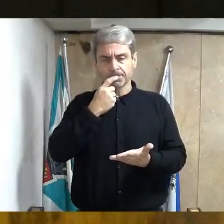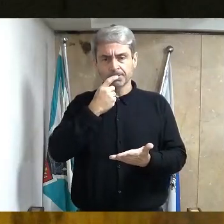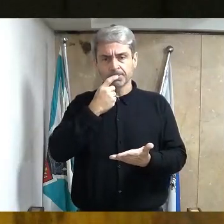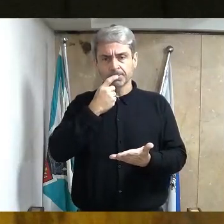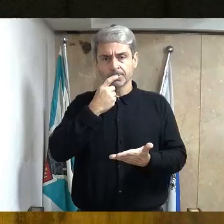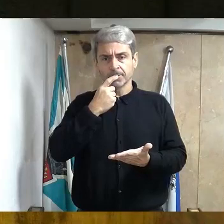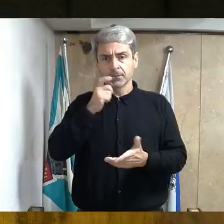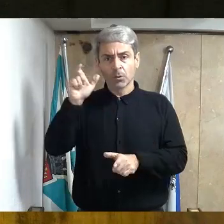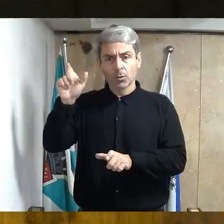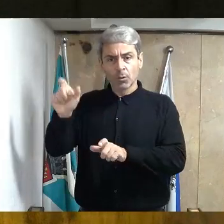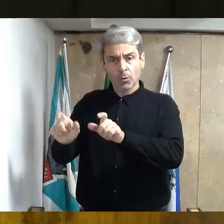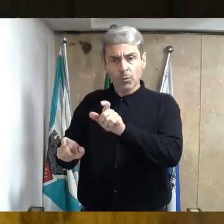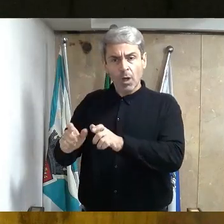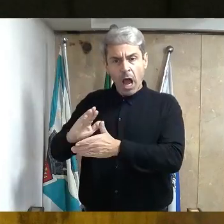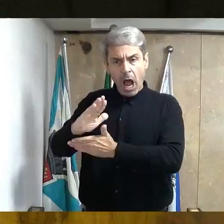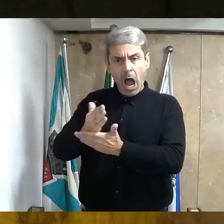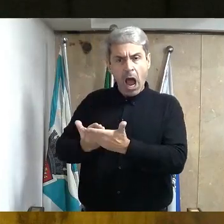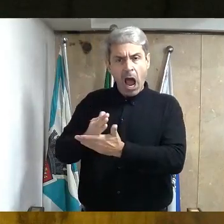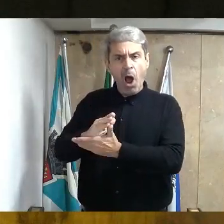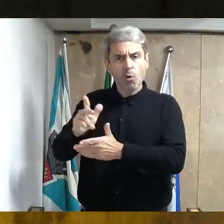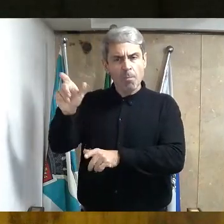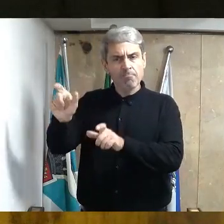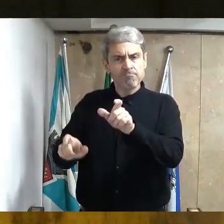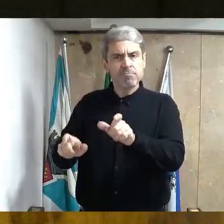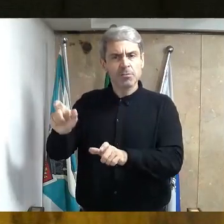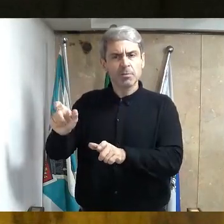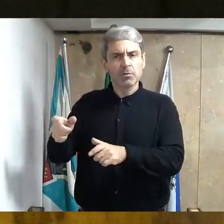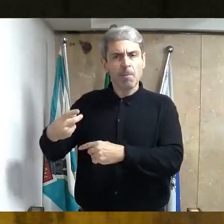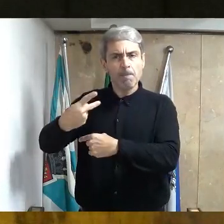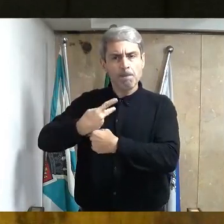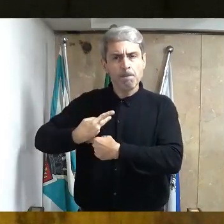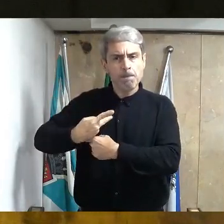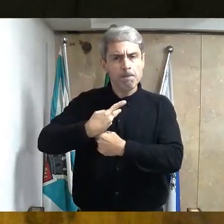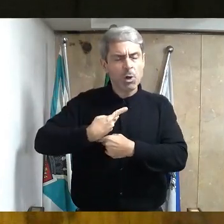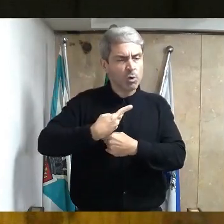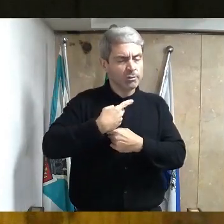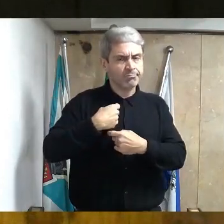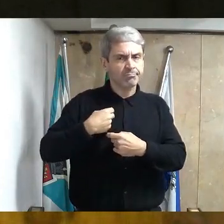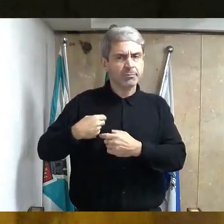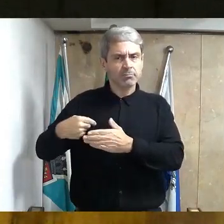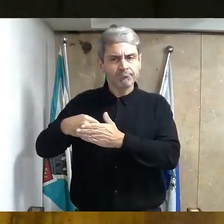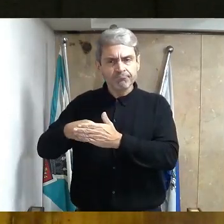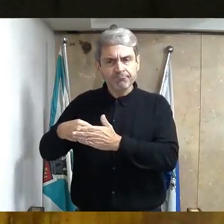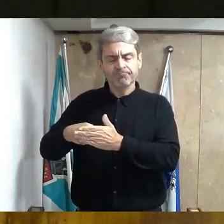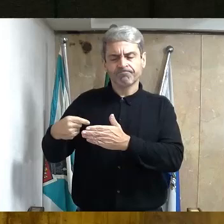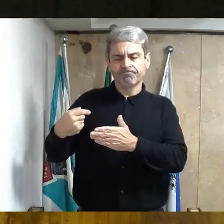por algumas pessoas que tiveram procurando uma tal secretaria